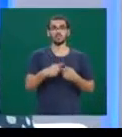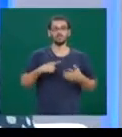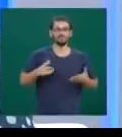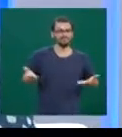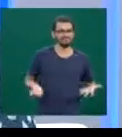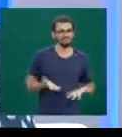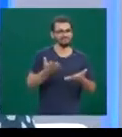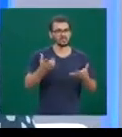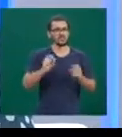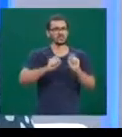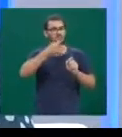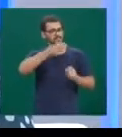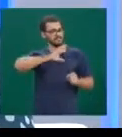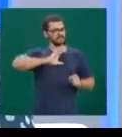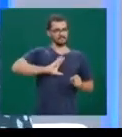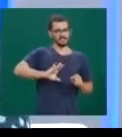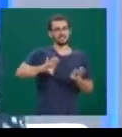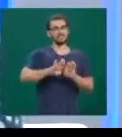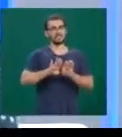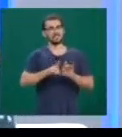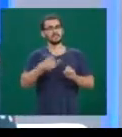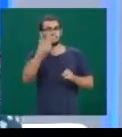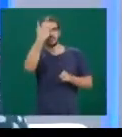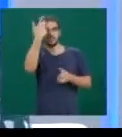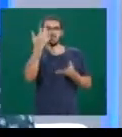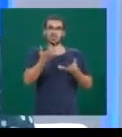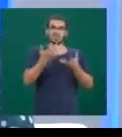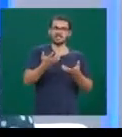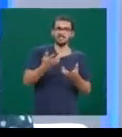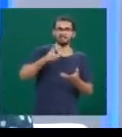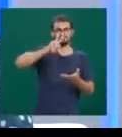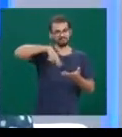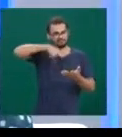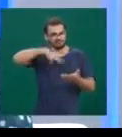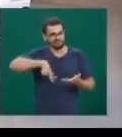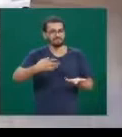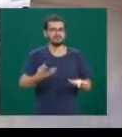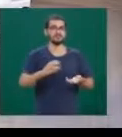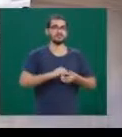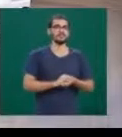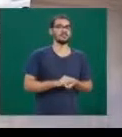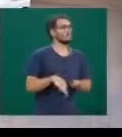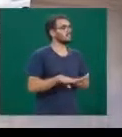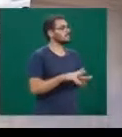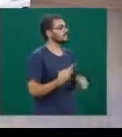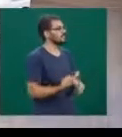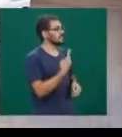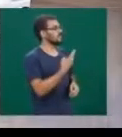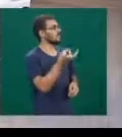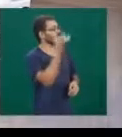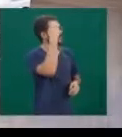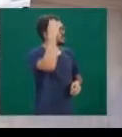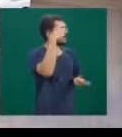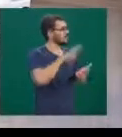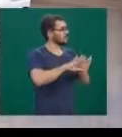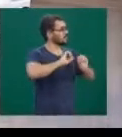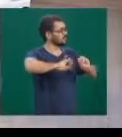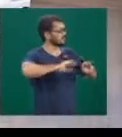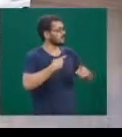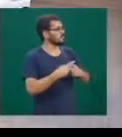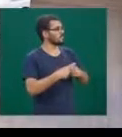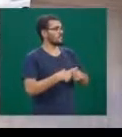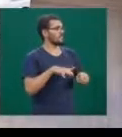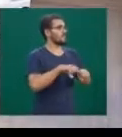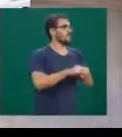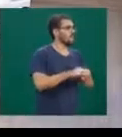vai dar o gosto pelo livro. E valoriza principalmente a nossa cultura e a nossa educação de uma forma geral, né? Formação para a vida, inclusive,